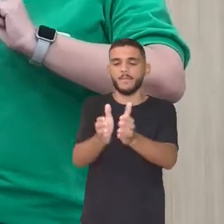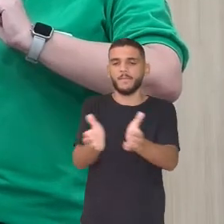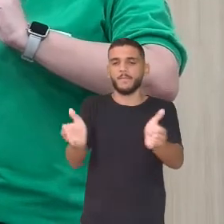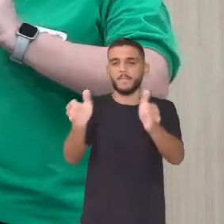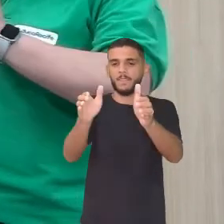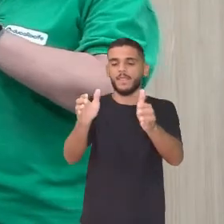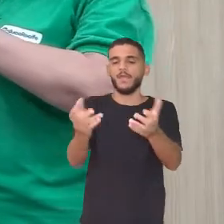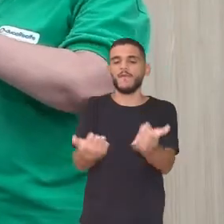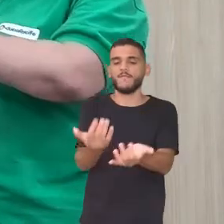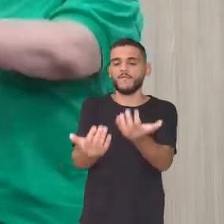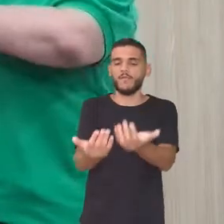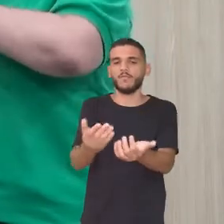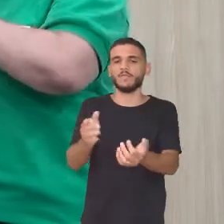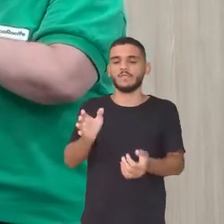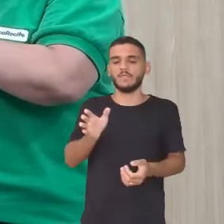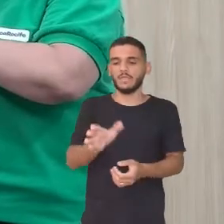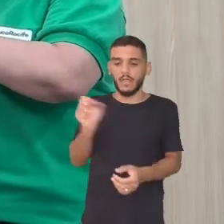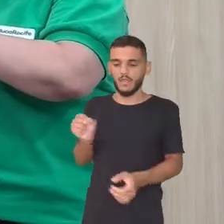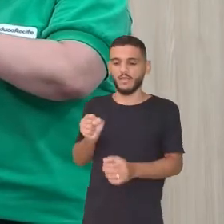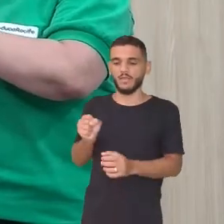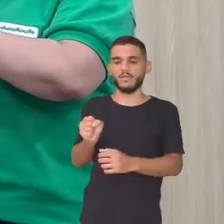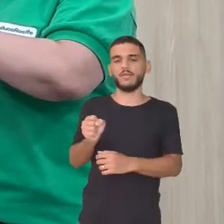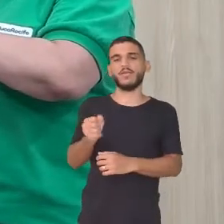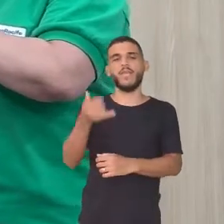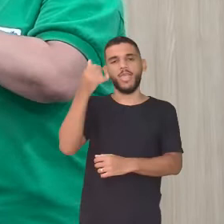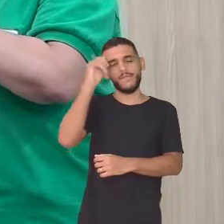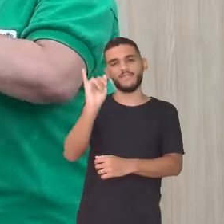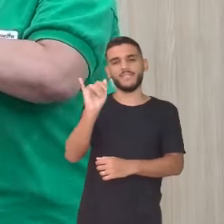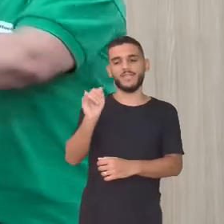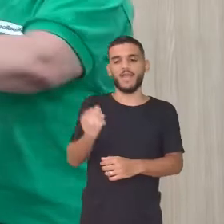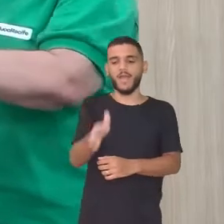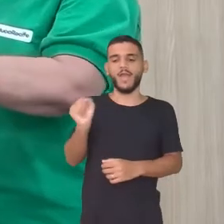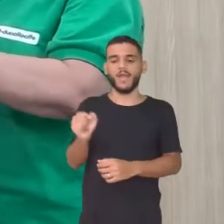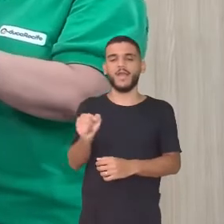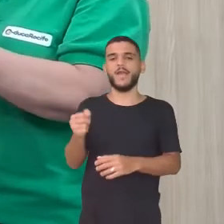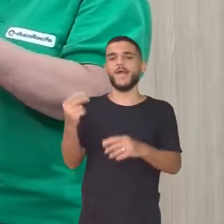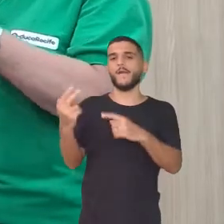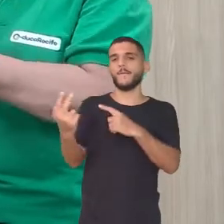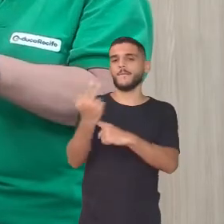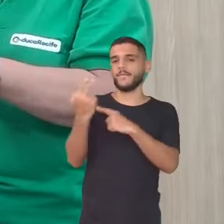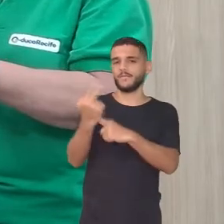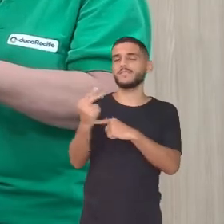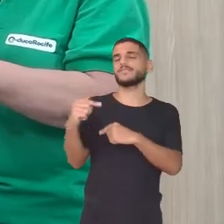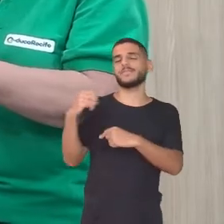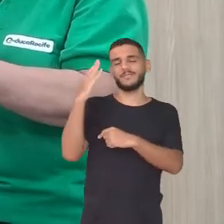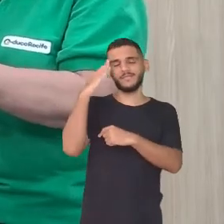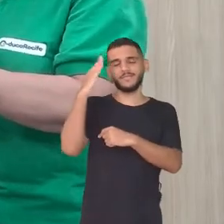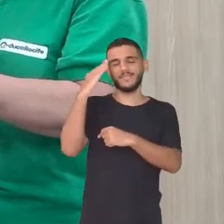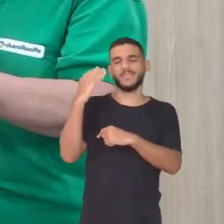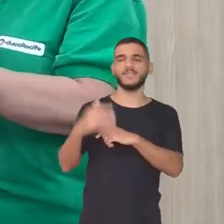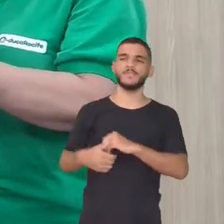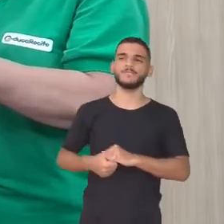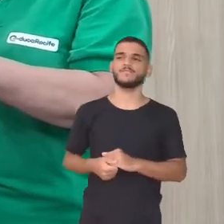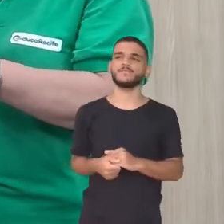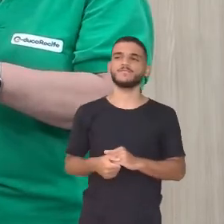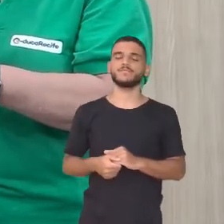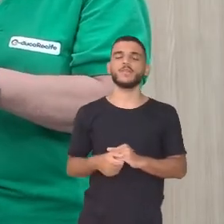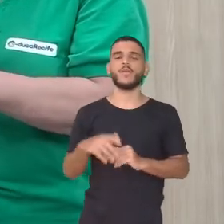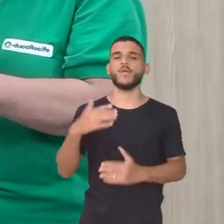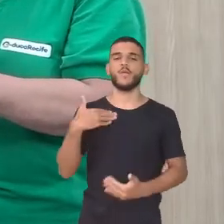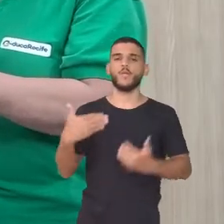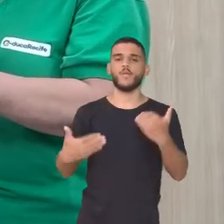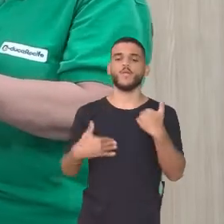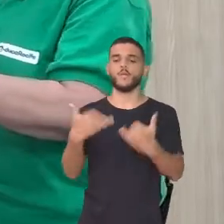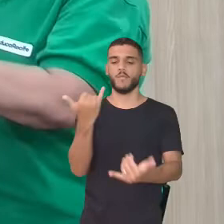era algo que era para nos proteger, né? Era algo muito quente. O cérebro nem tomou conhecimento, a gente já teve uma ação